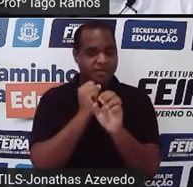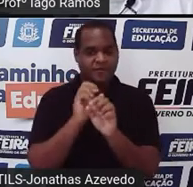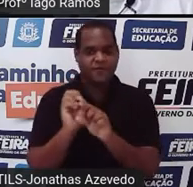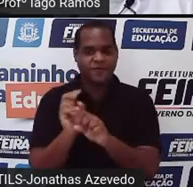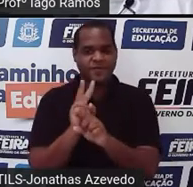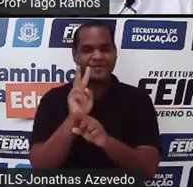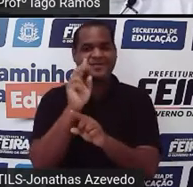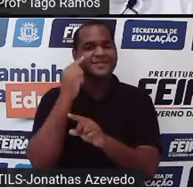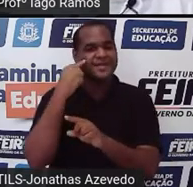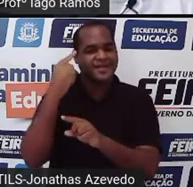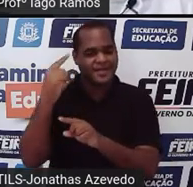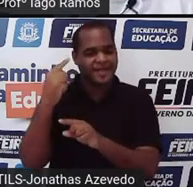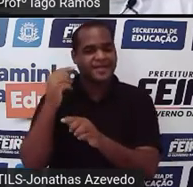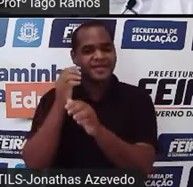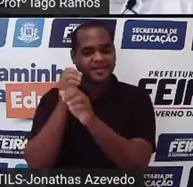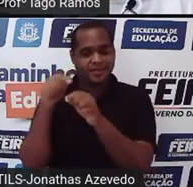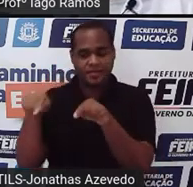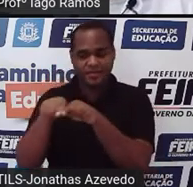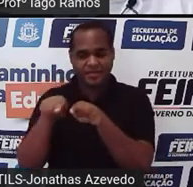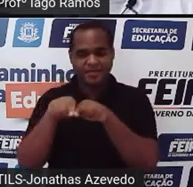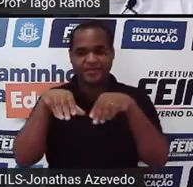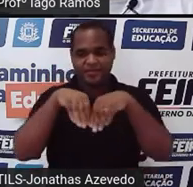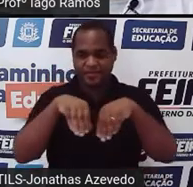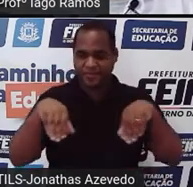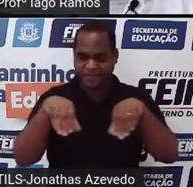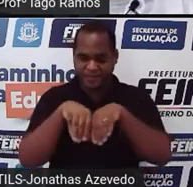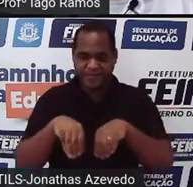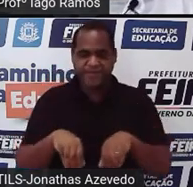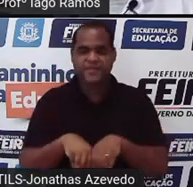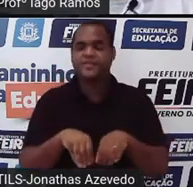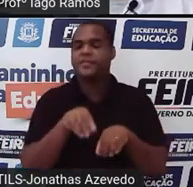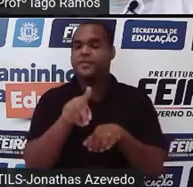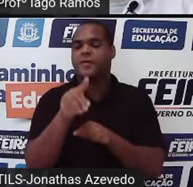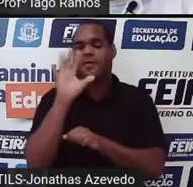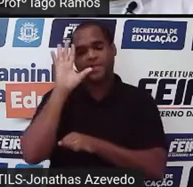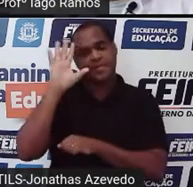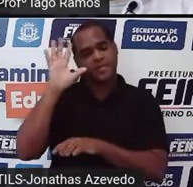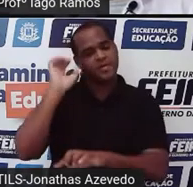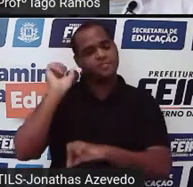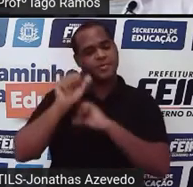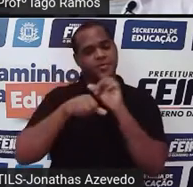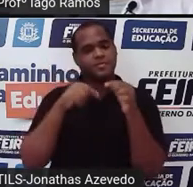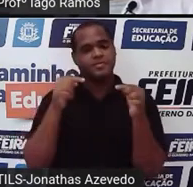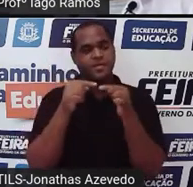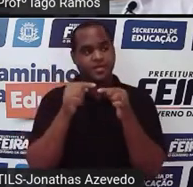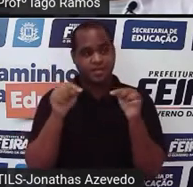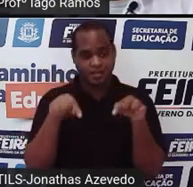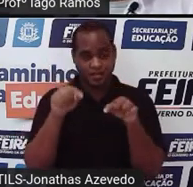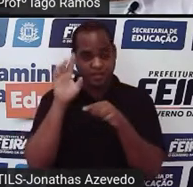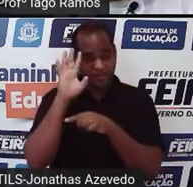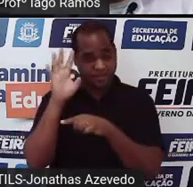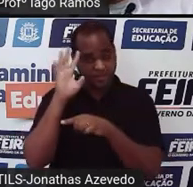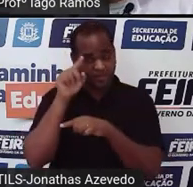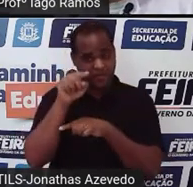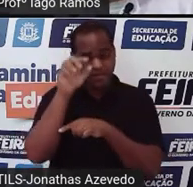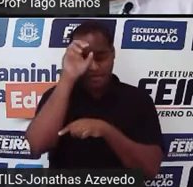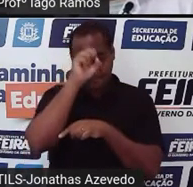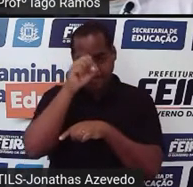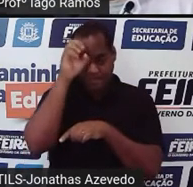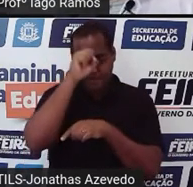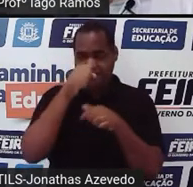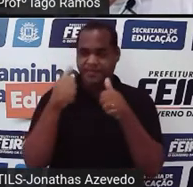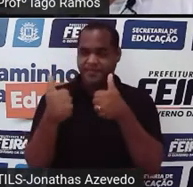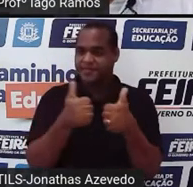e paralelepípedos tá e já pensando nisso que a gente vai aprender